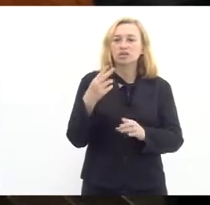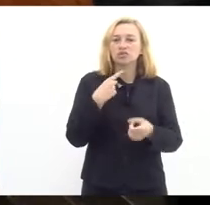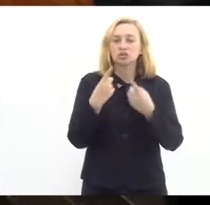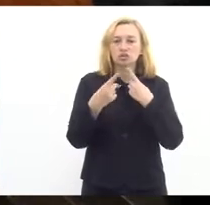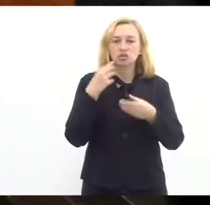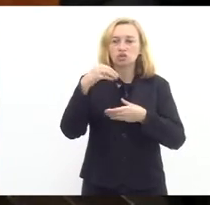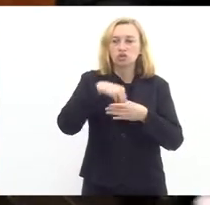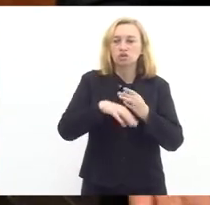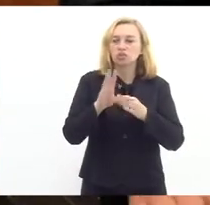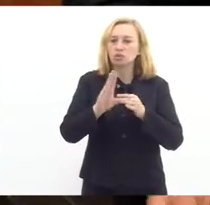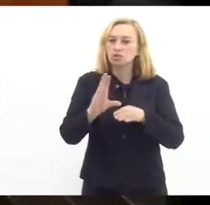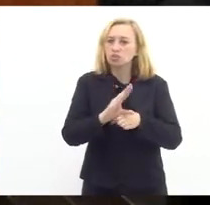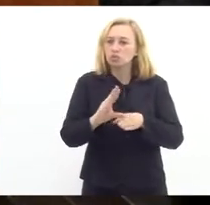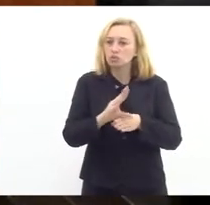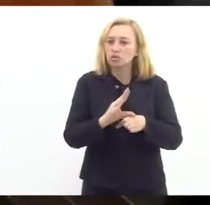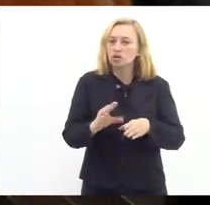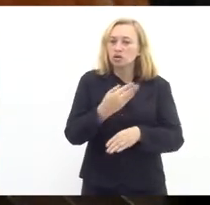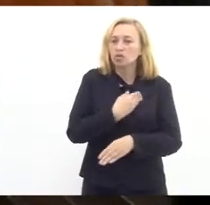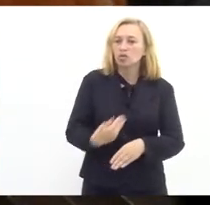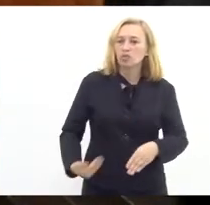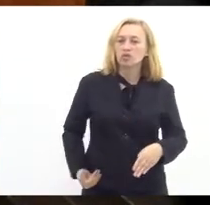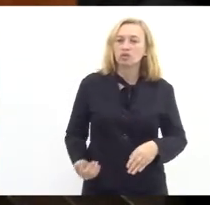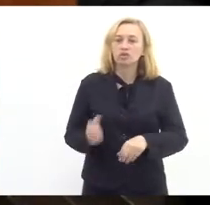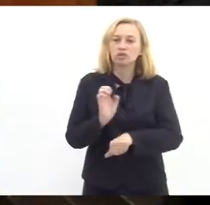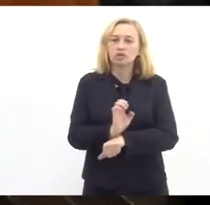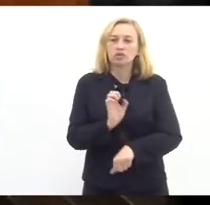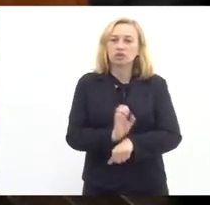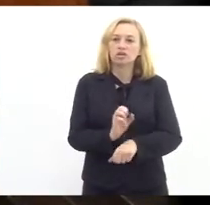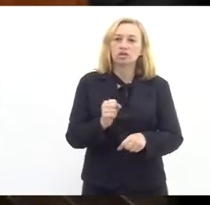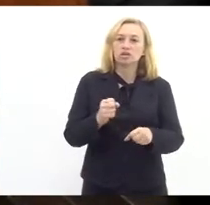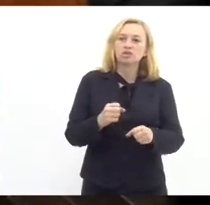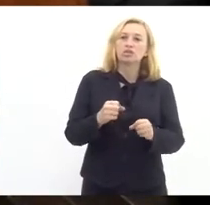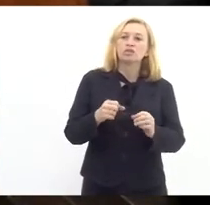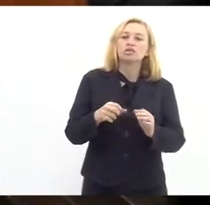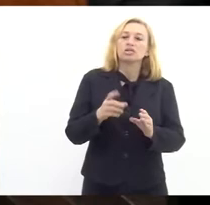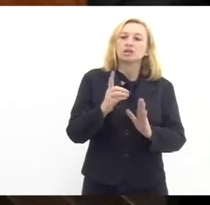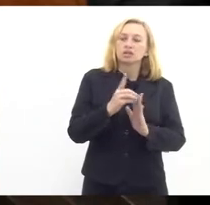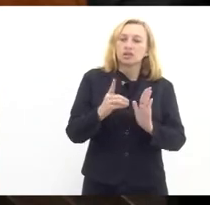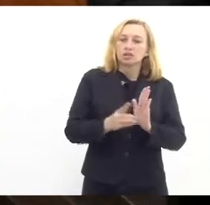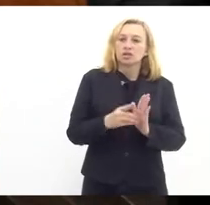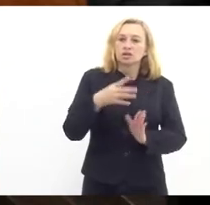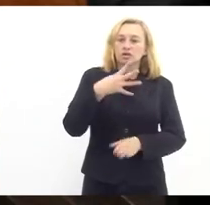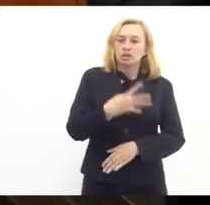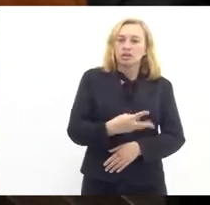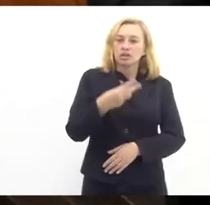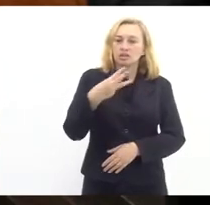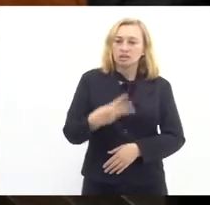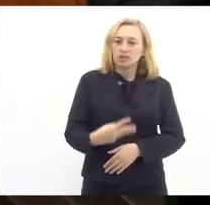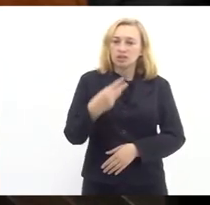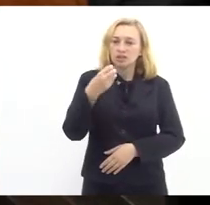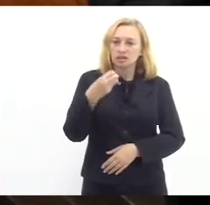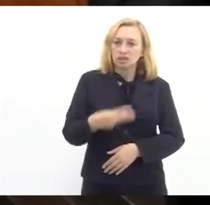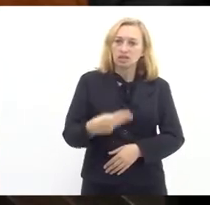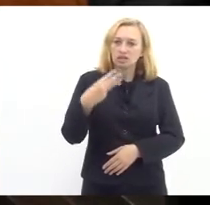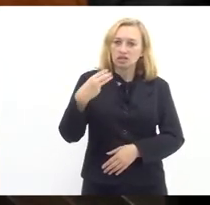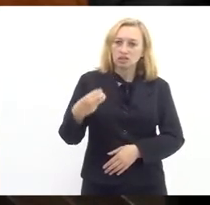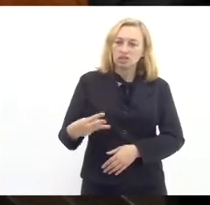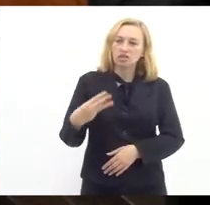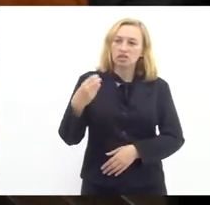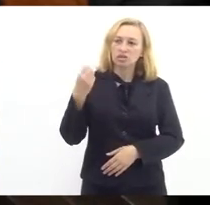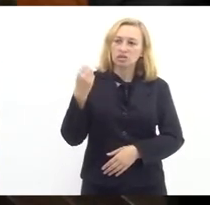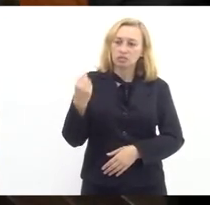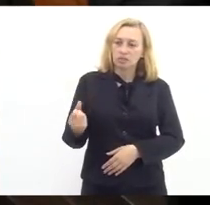Conselho. O Governo do Estado editou o Decreto 47.336, que esse decreto ele